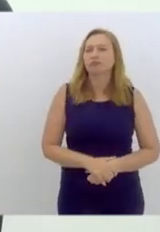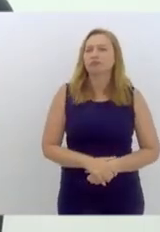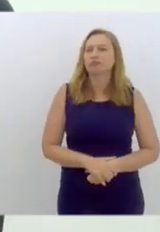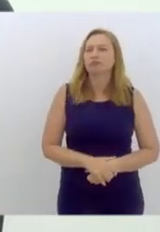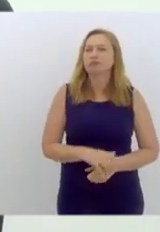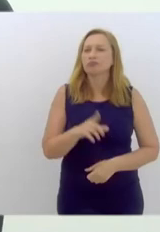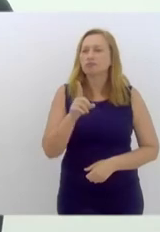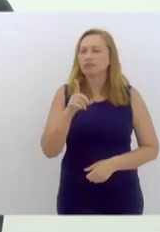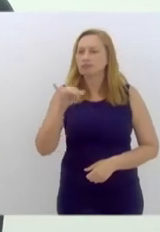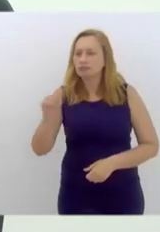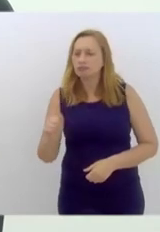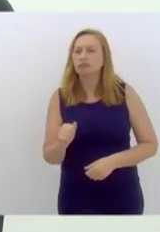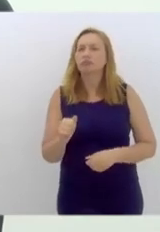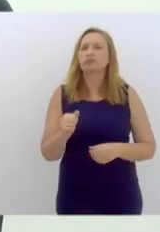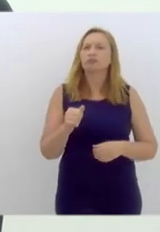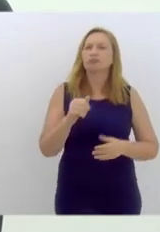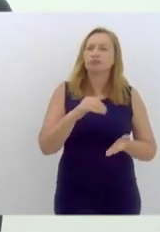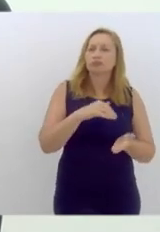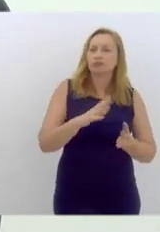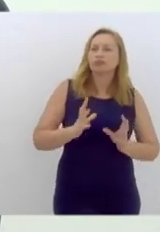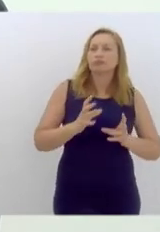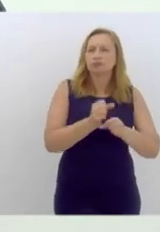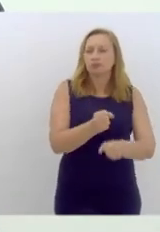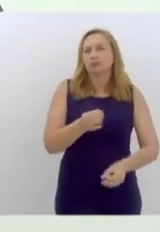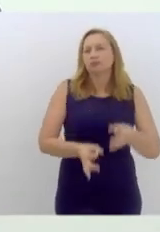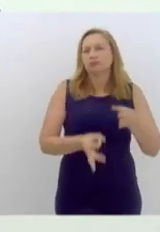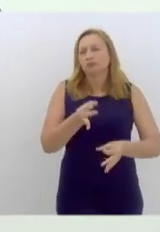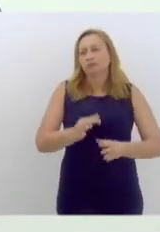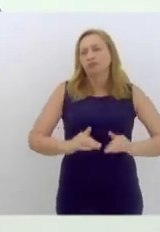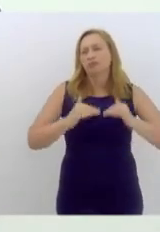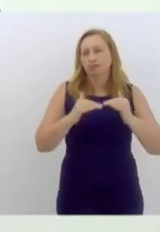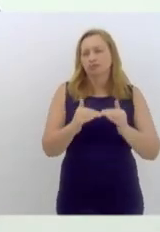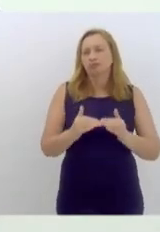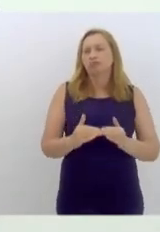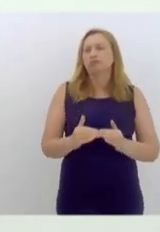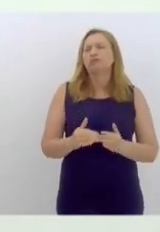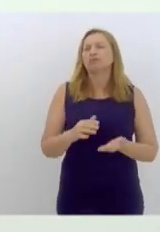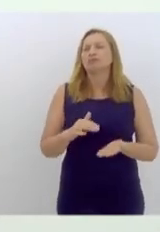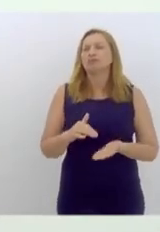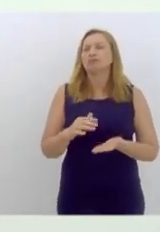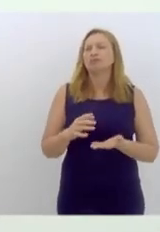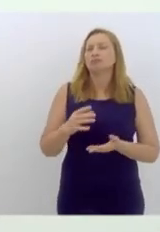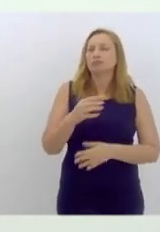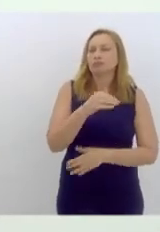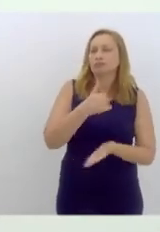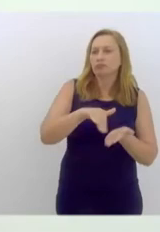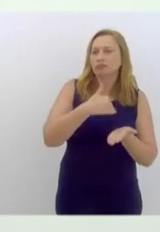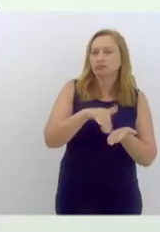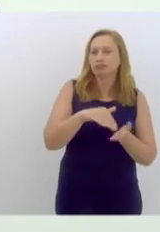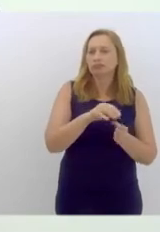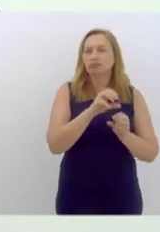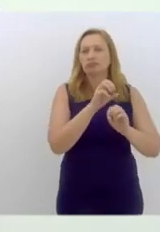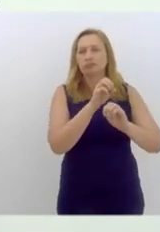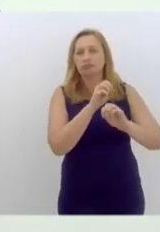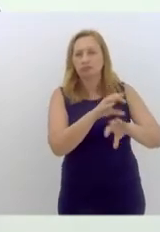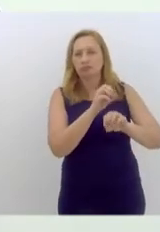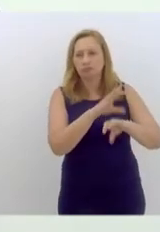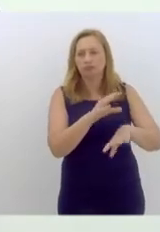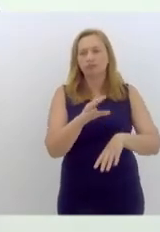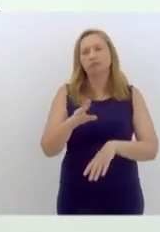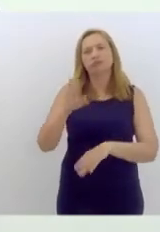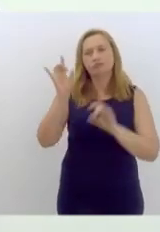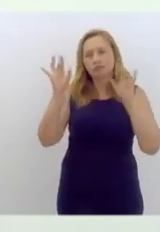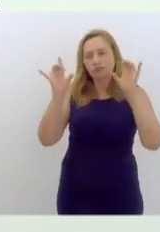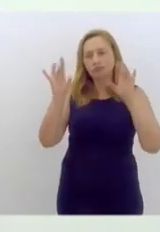Undime, Tribunal de Contas, Fórum Estadual de Educação, Secretaria de Estado de Educação em especial, e também Secretaria